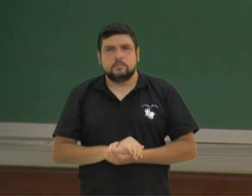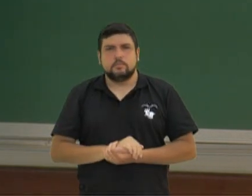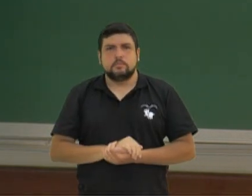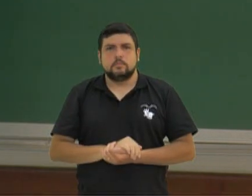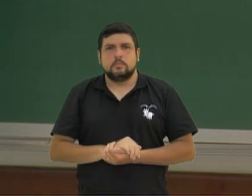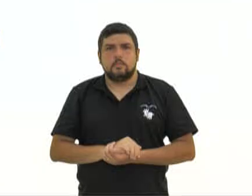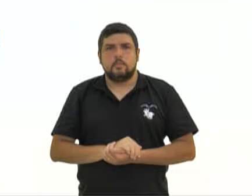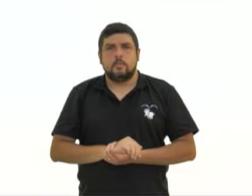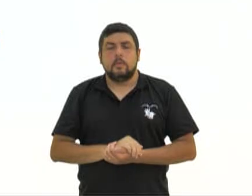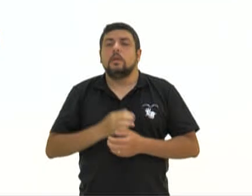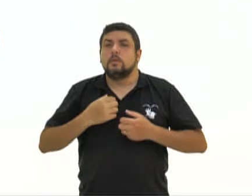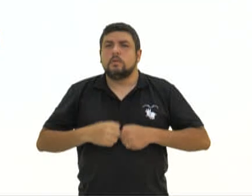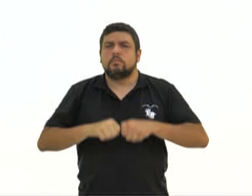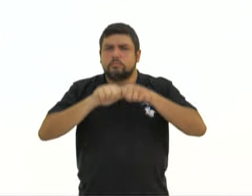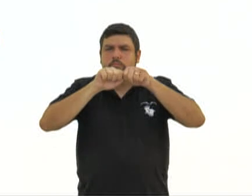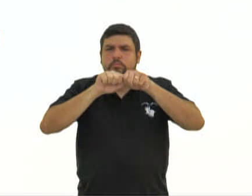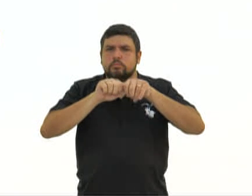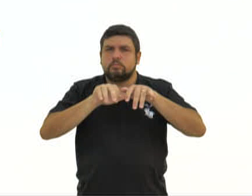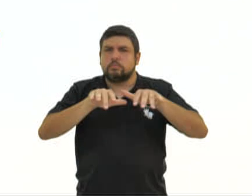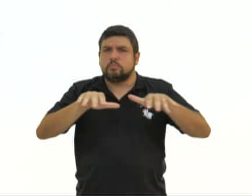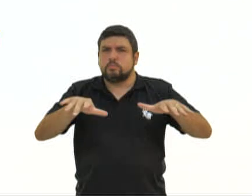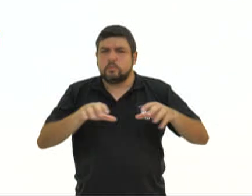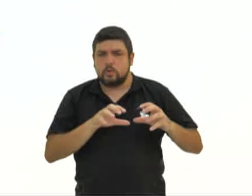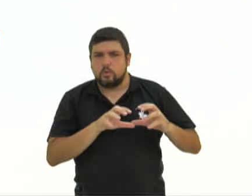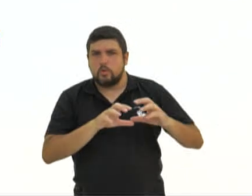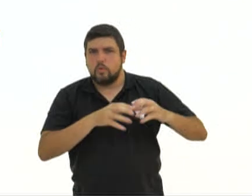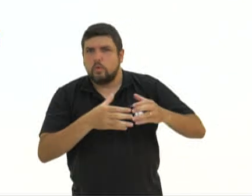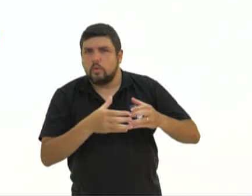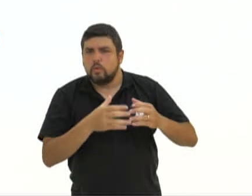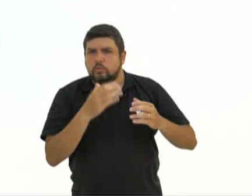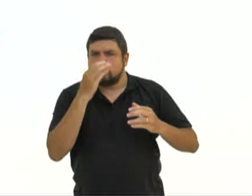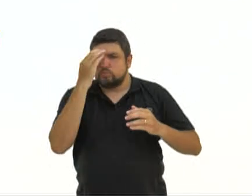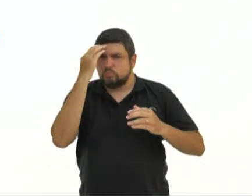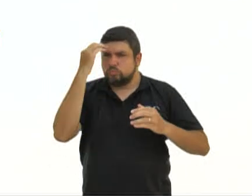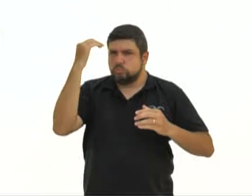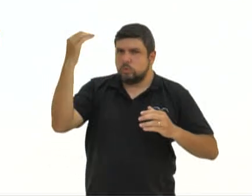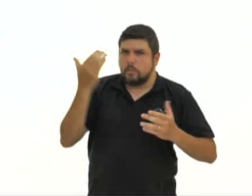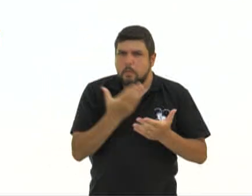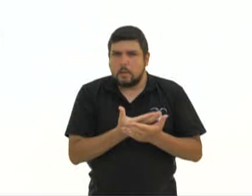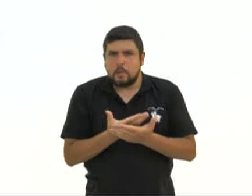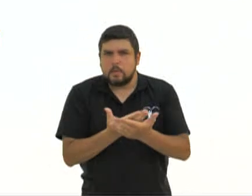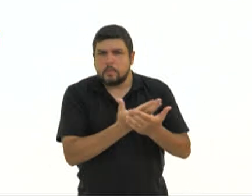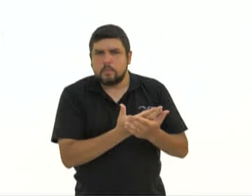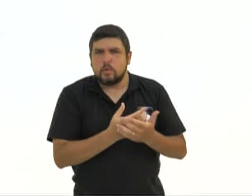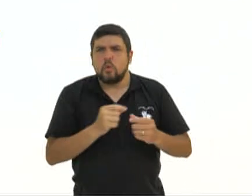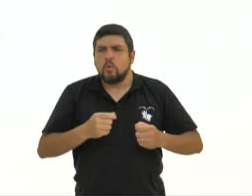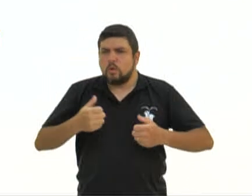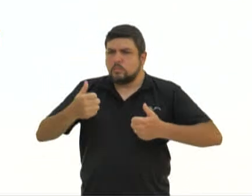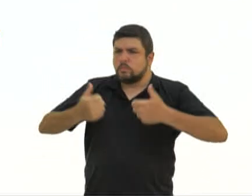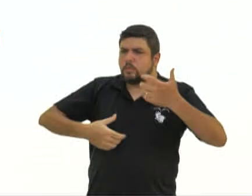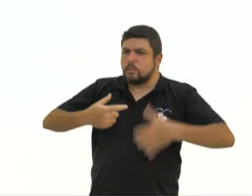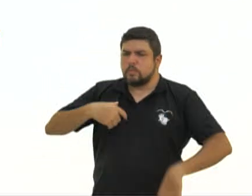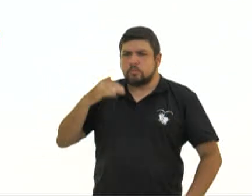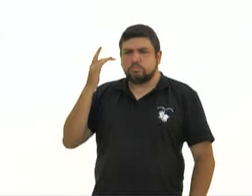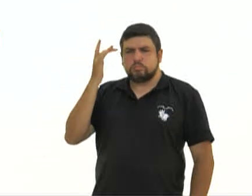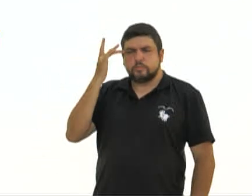Difunde-se, então, entre os estudiosos a busca por explicações racionais, ou seja, não só eles tentavam